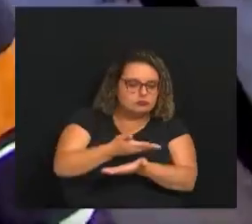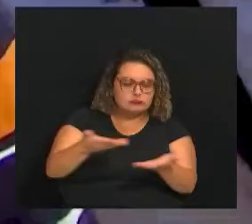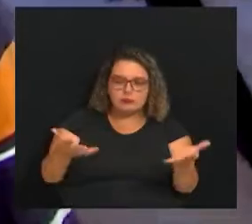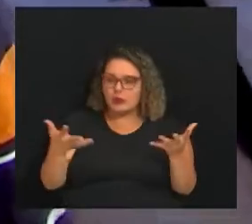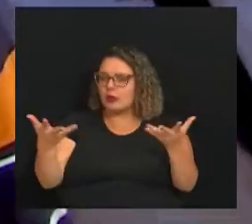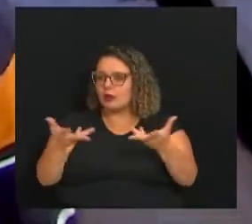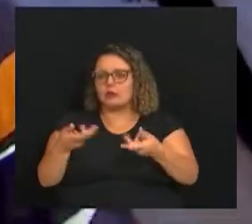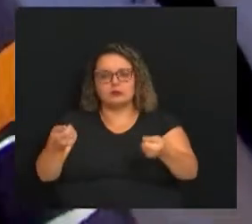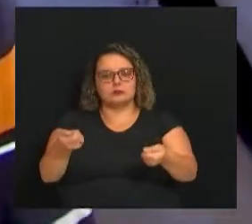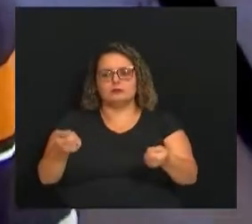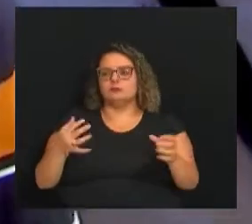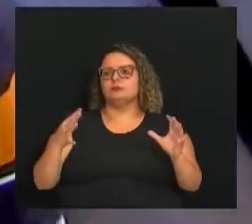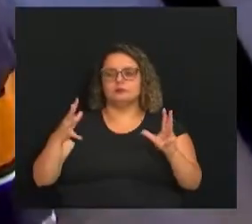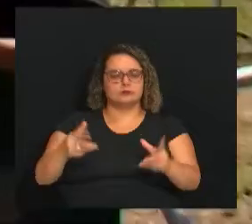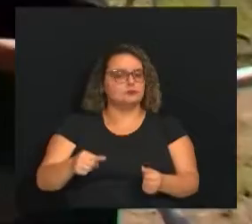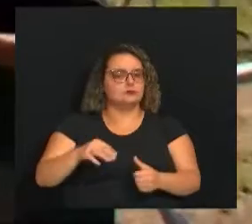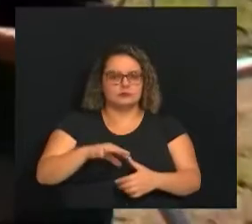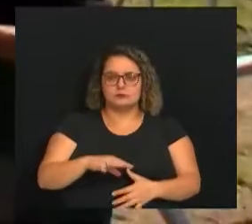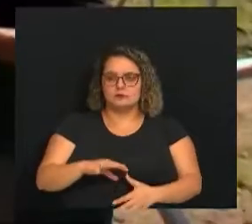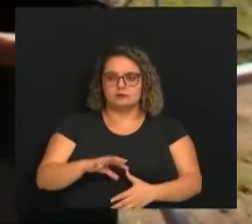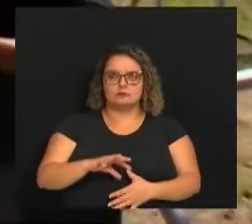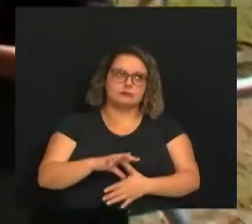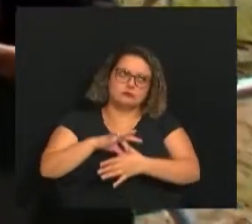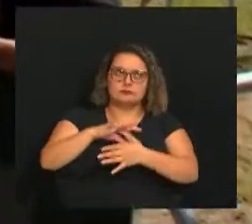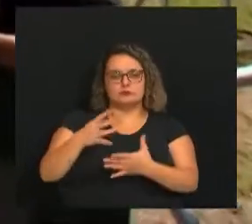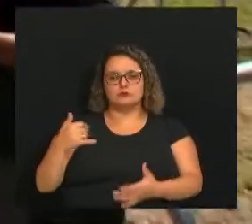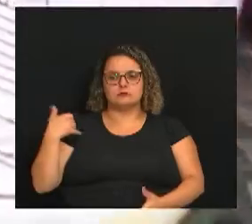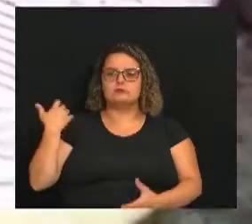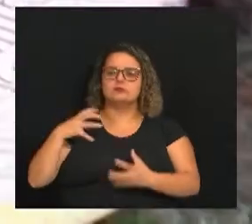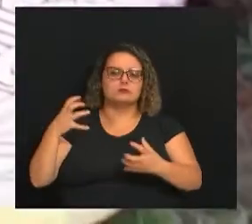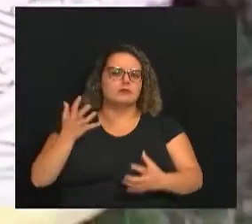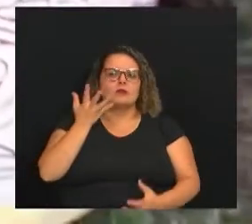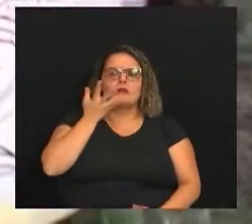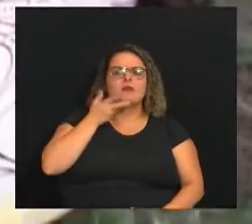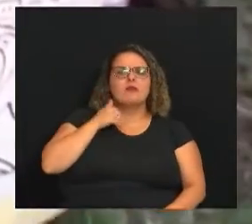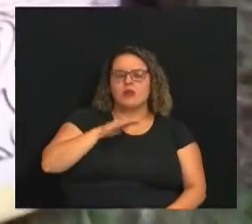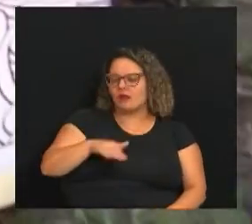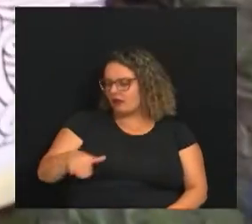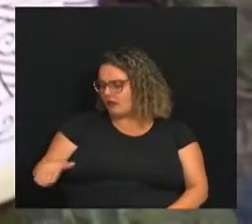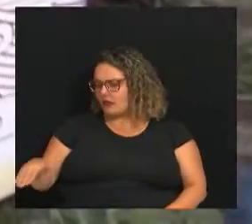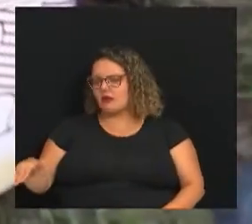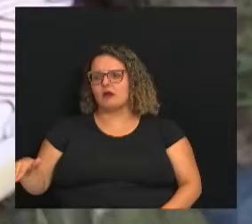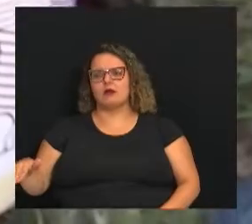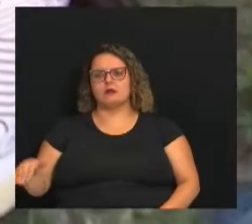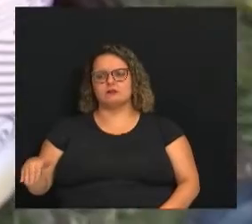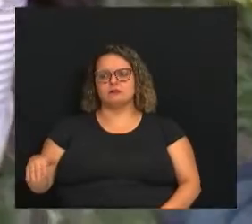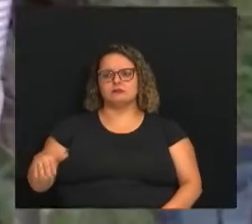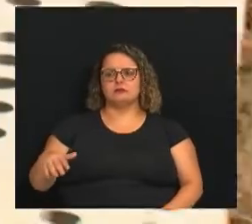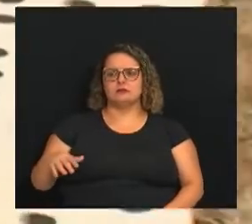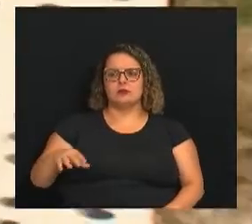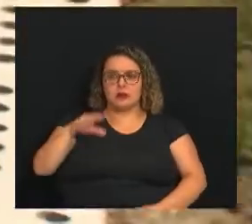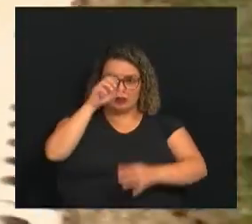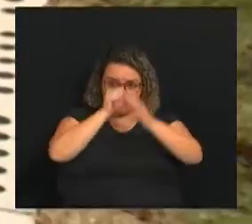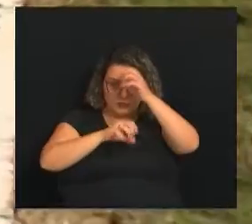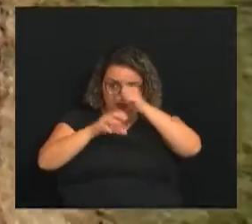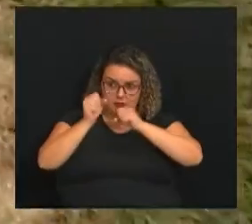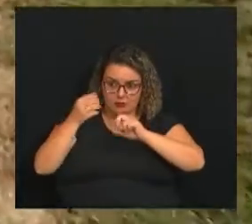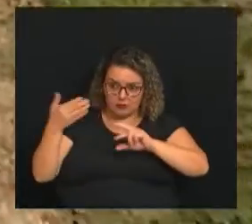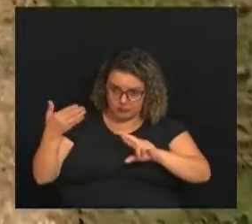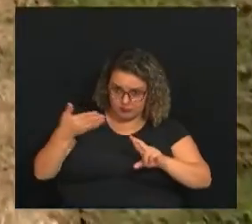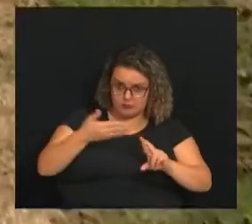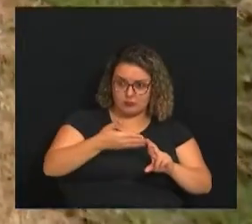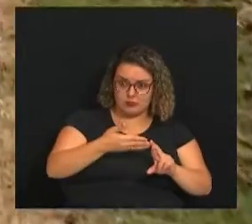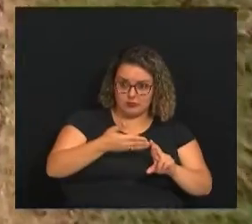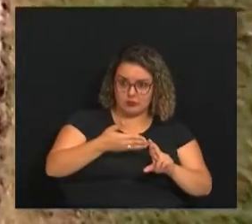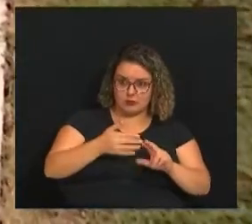todos os níveis de idade, vamos dizer, para criança, para aprender, que nem aquela menina que nos representou nos